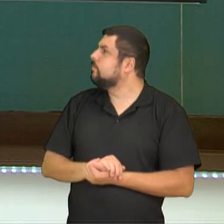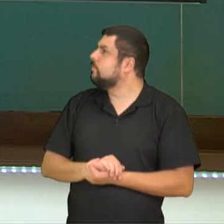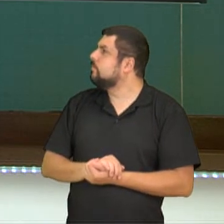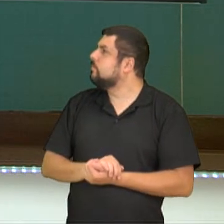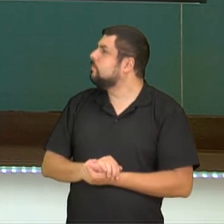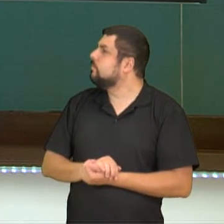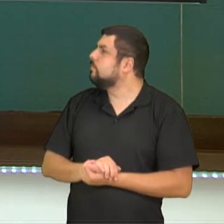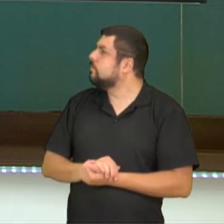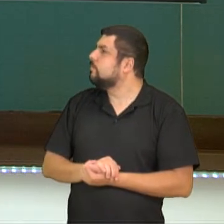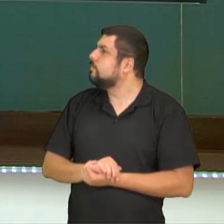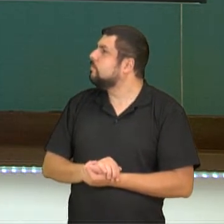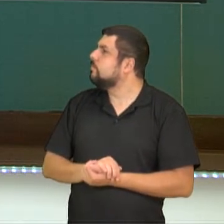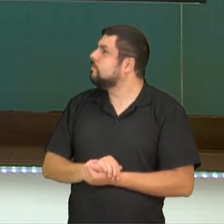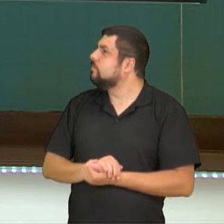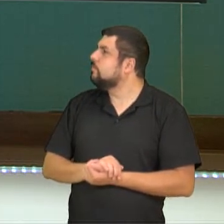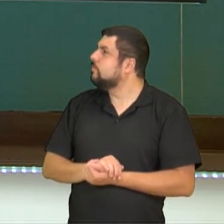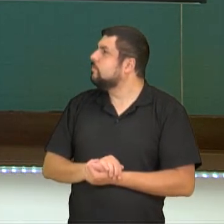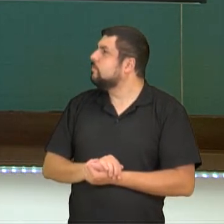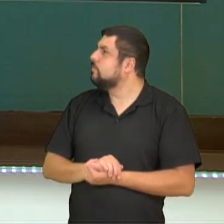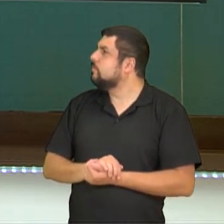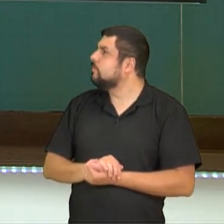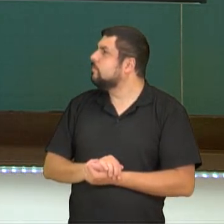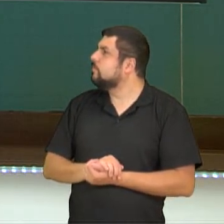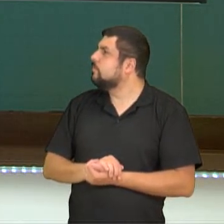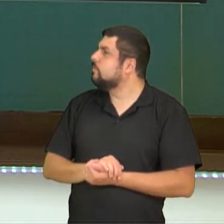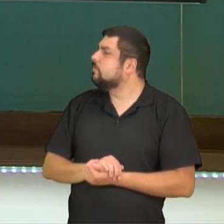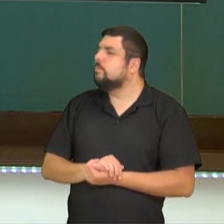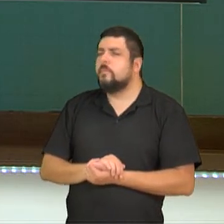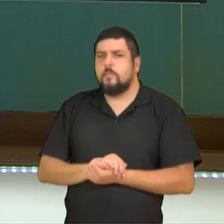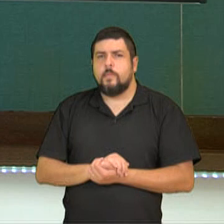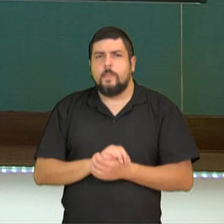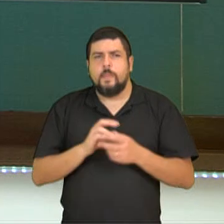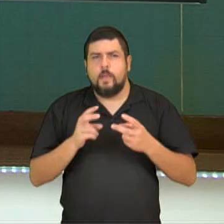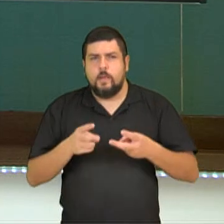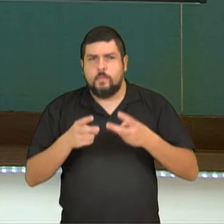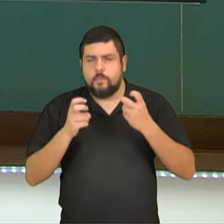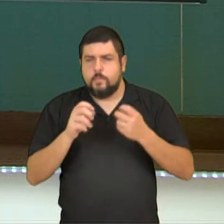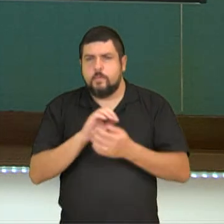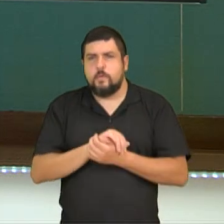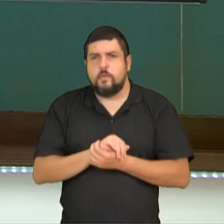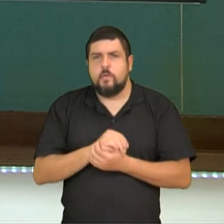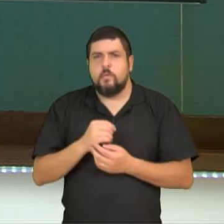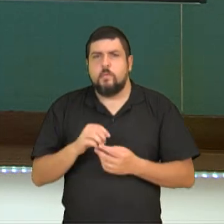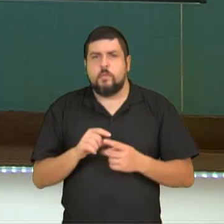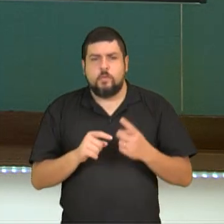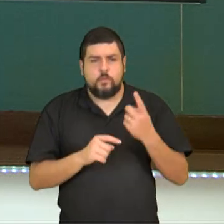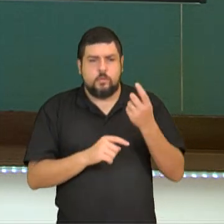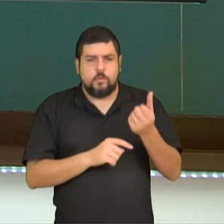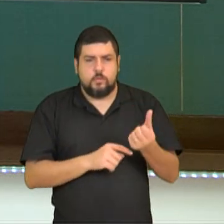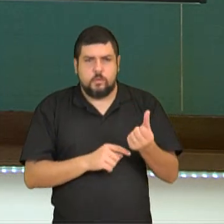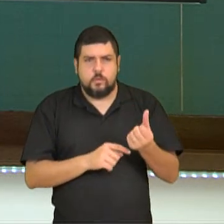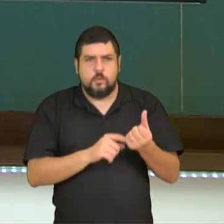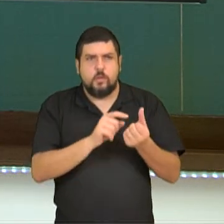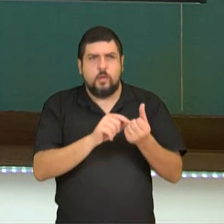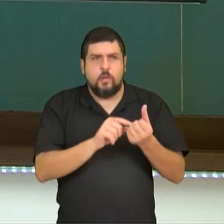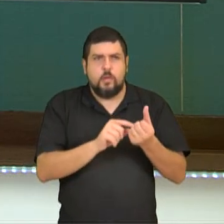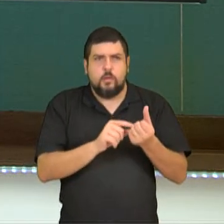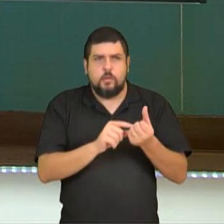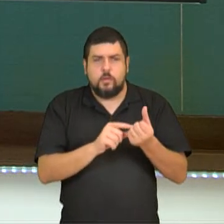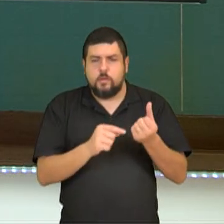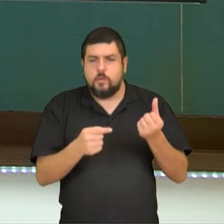1 vezes menos 5. Olha só, presta atenção aqui. Então, eu tenho 16 menos 20, porque 4 vezes